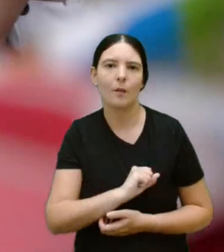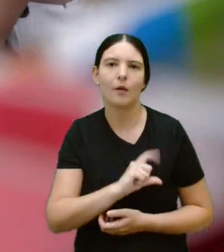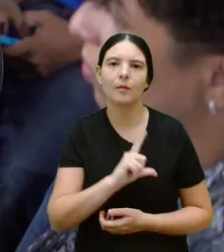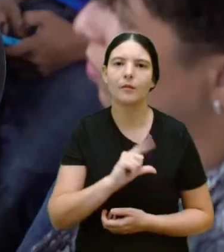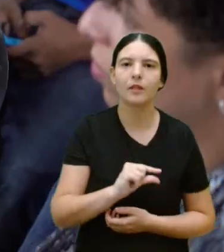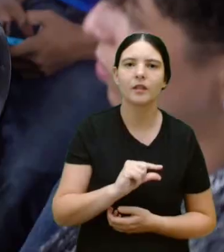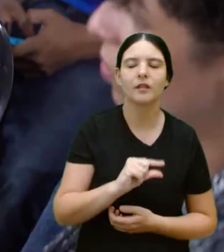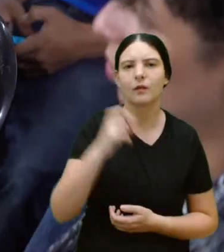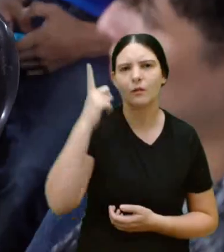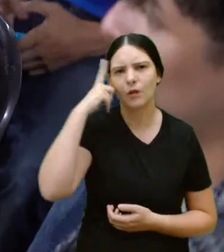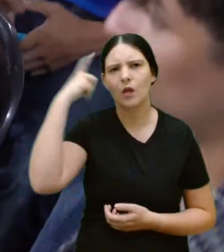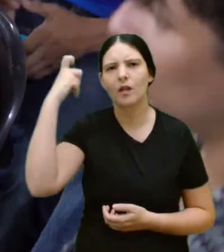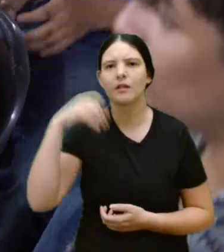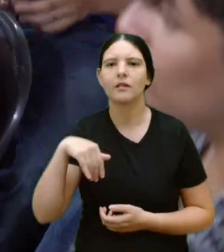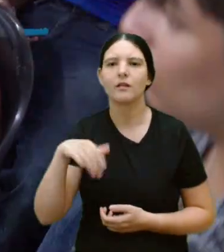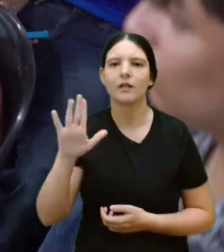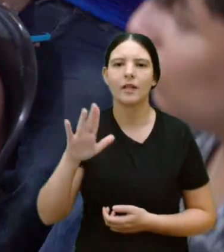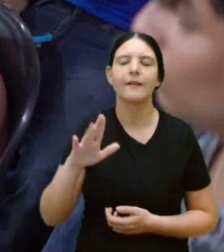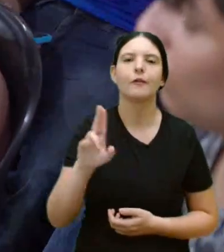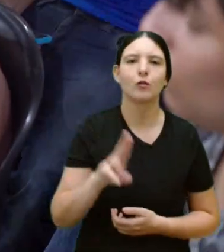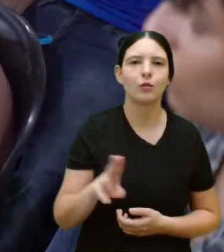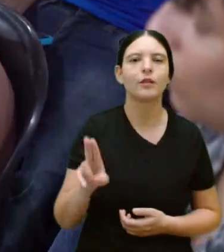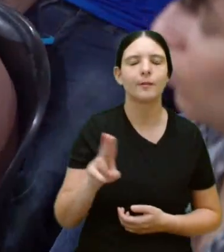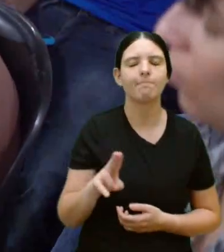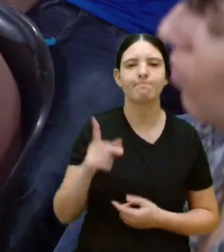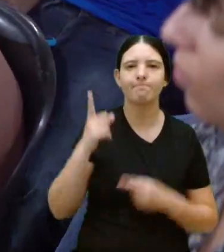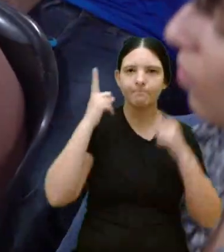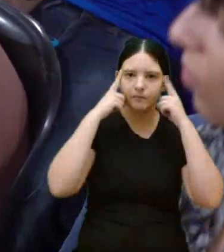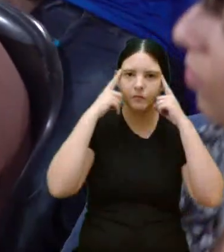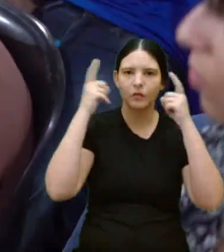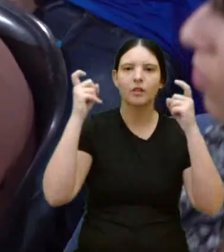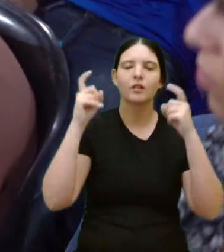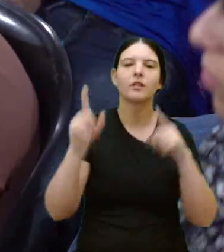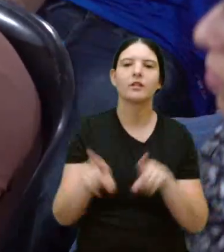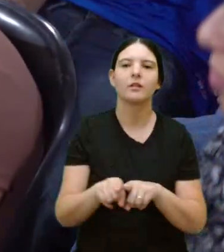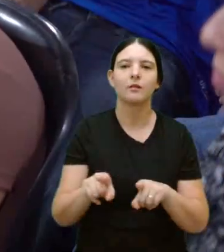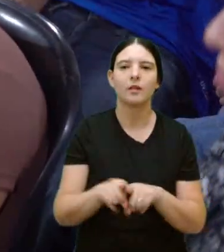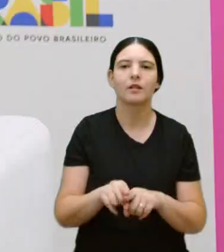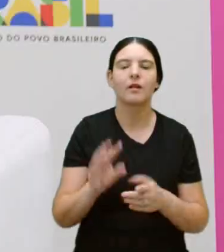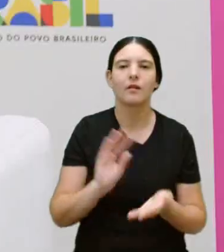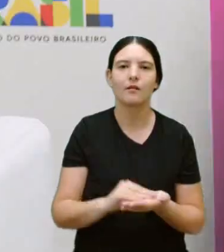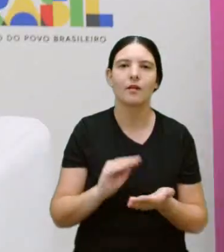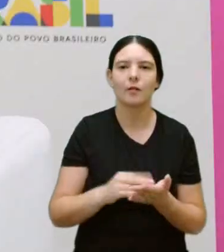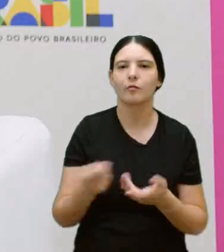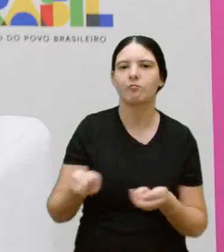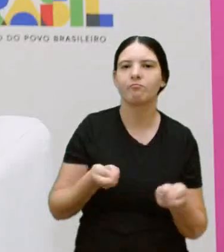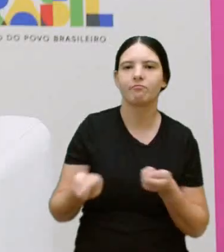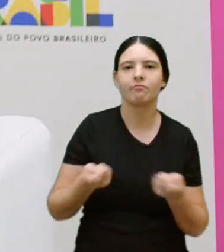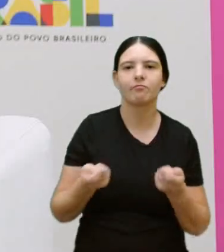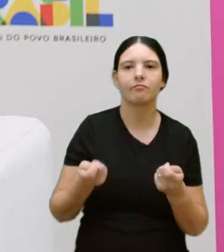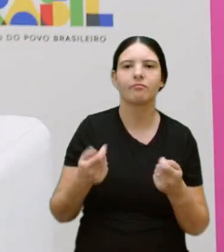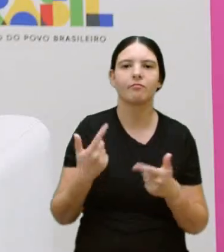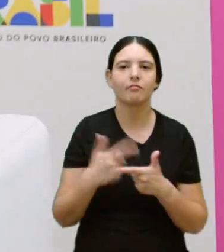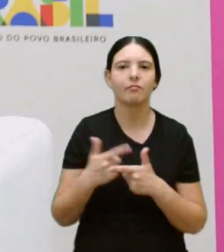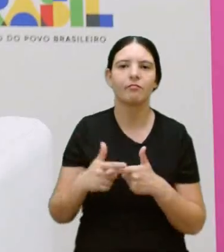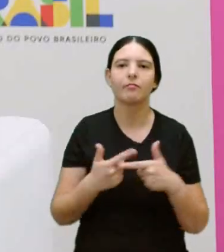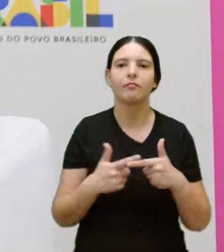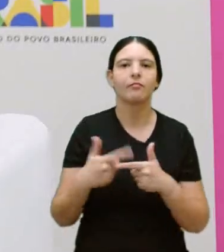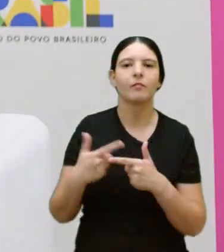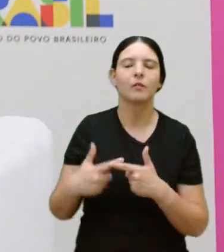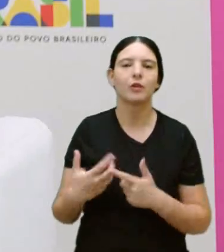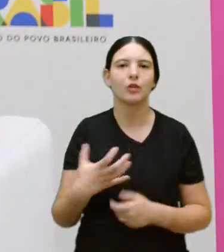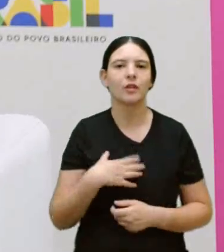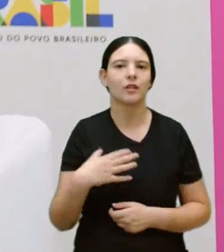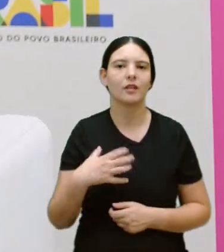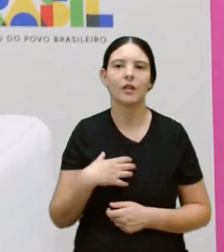violência. A violência está muito ligada à incapacidade de negociar conflitos de um modo que eu não coloque em risco a